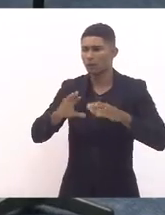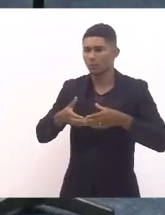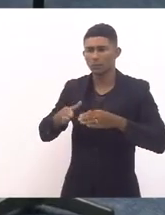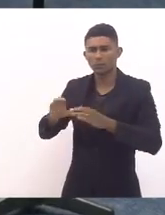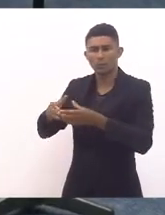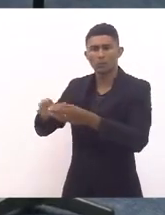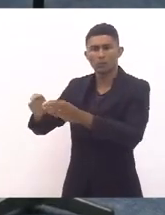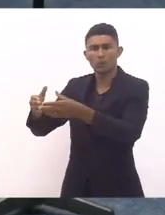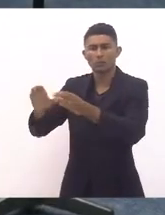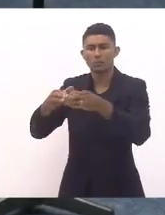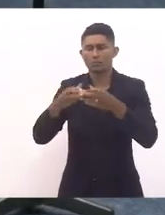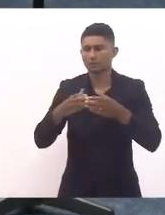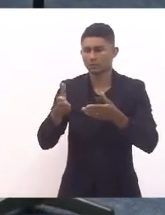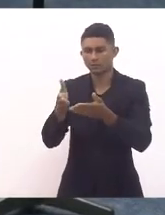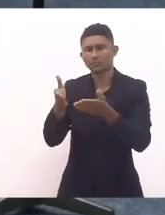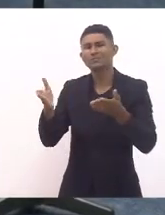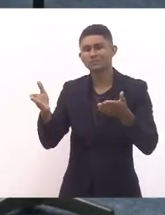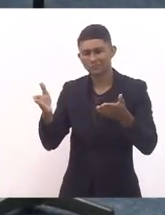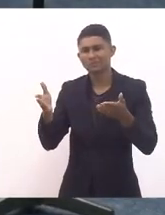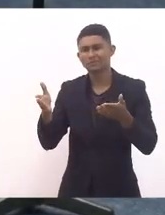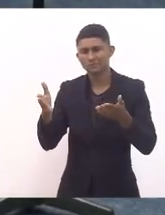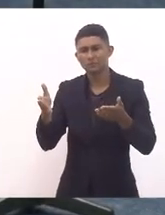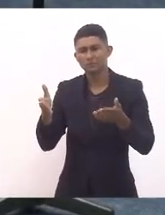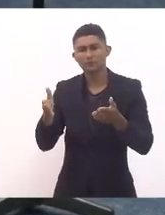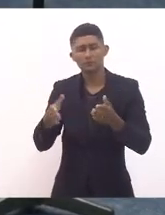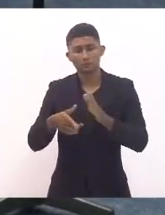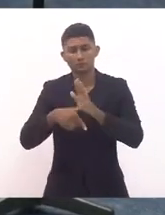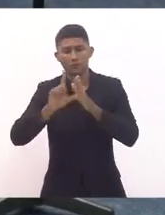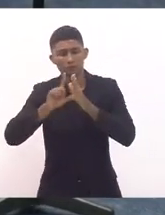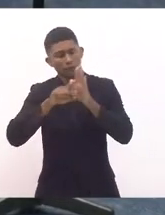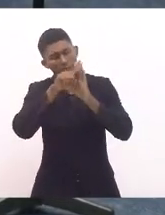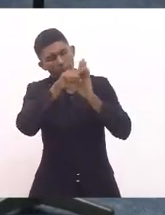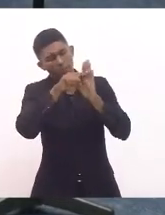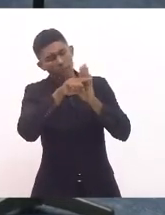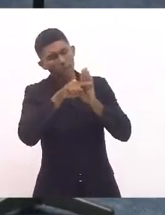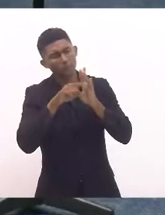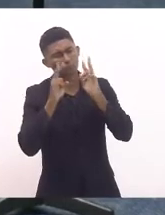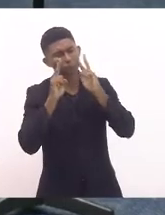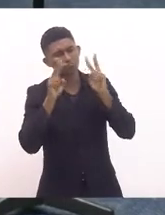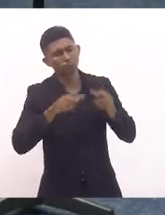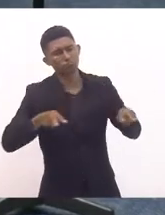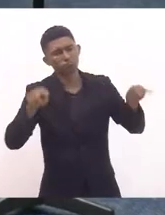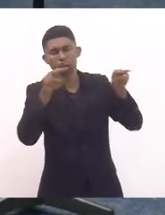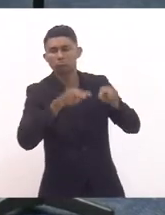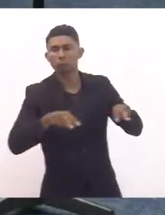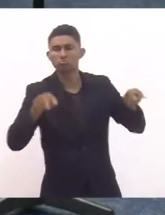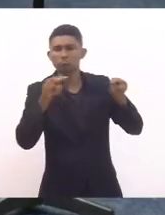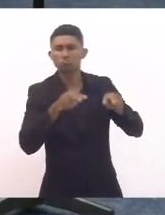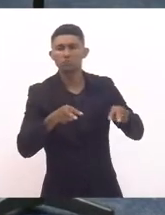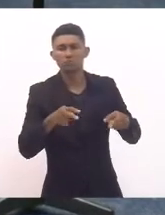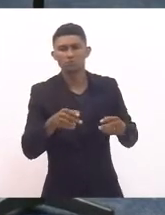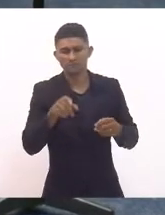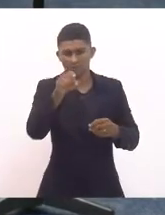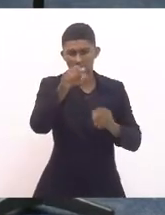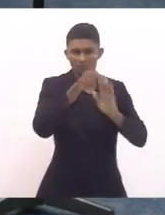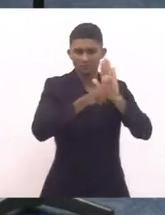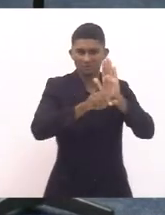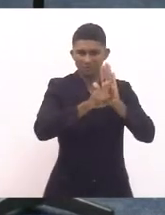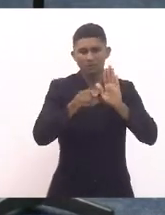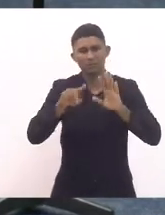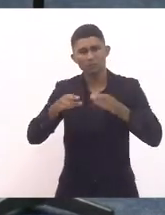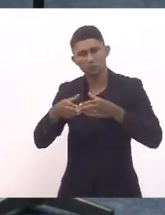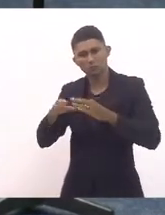que fizeram o dever de casa em observar tecnicamente o projeto de Vossa